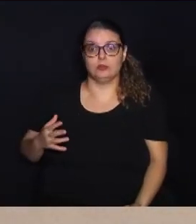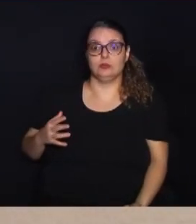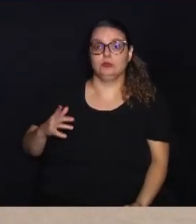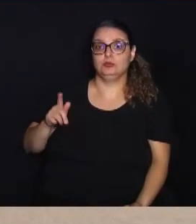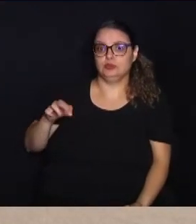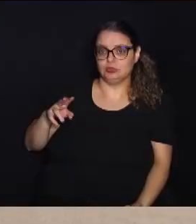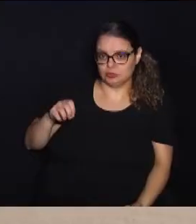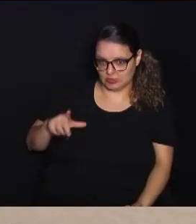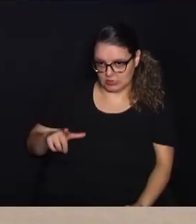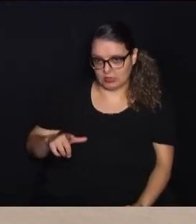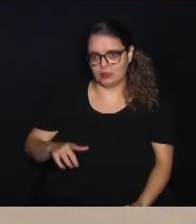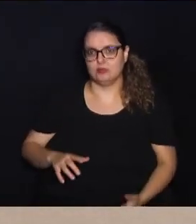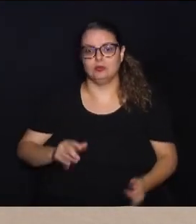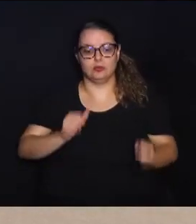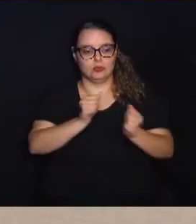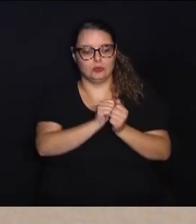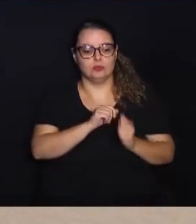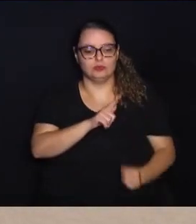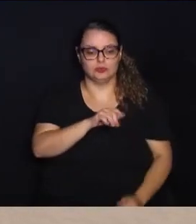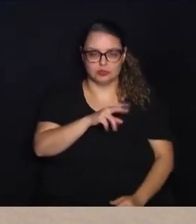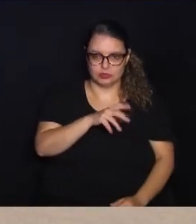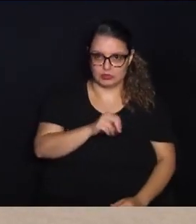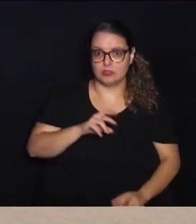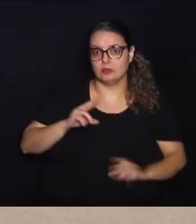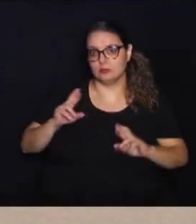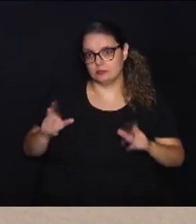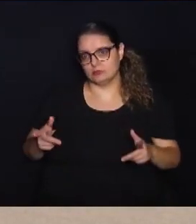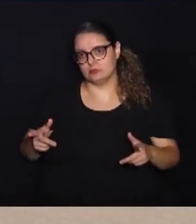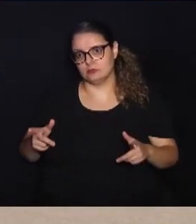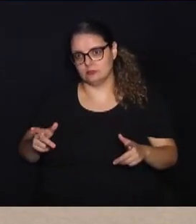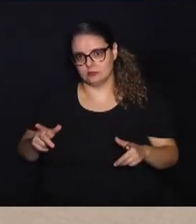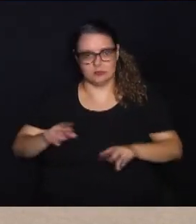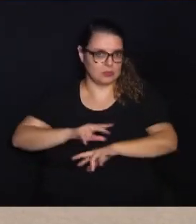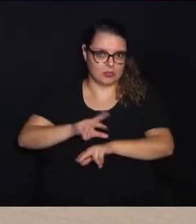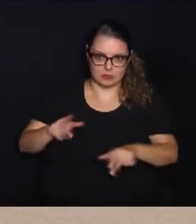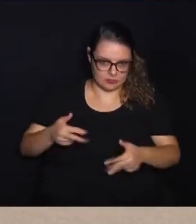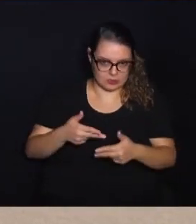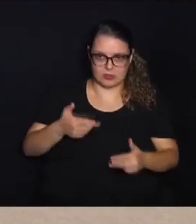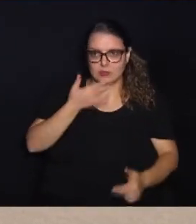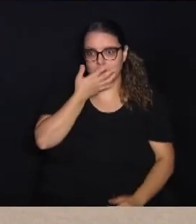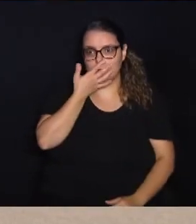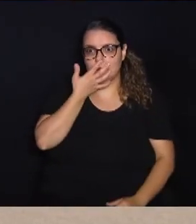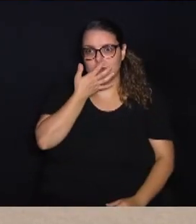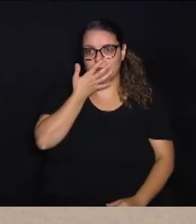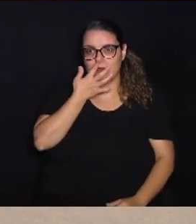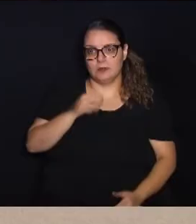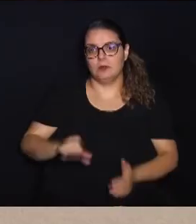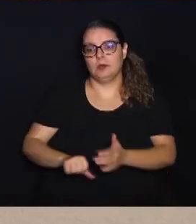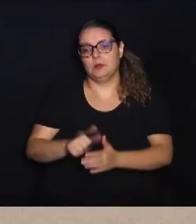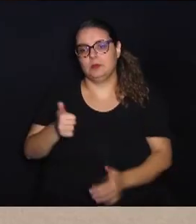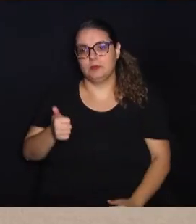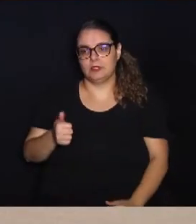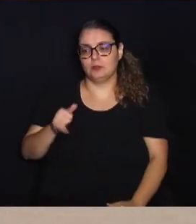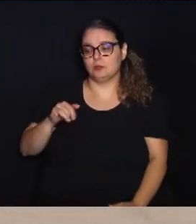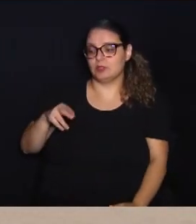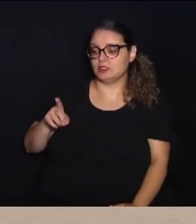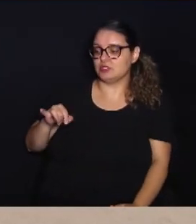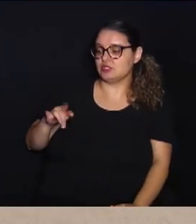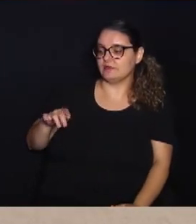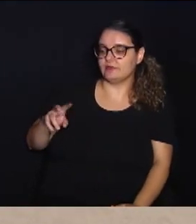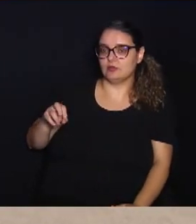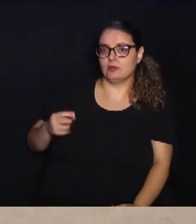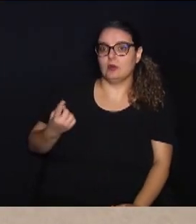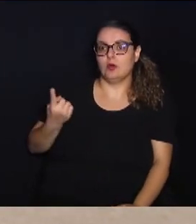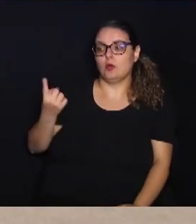competindo no tablado de 13x13, com o aparelho dela, durante 1 minuto e meio. E o conjunto, as